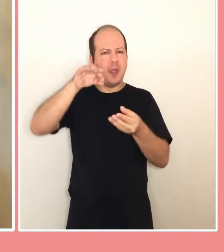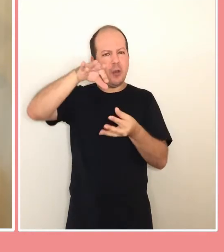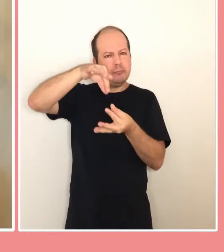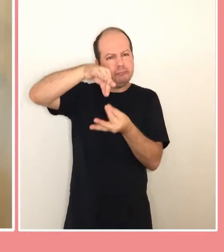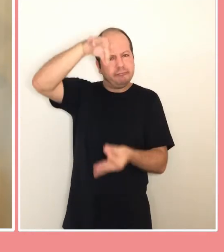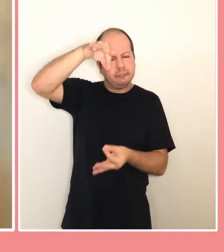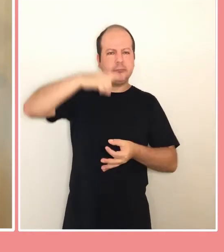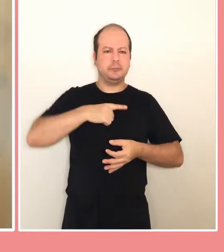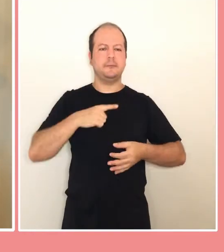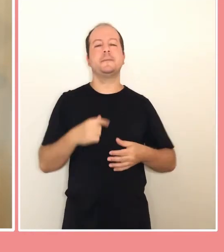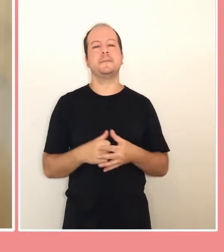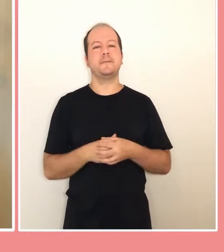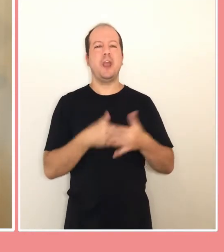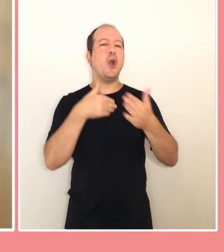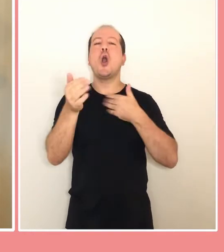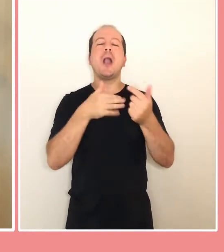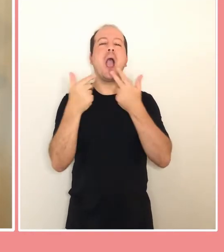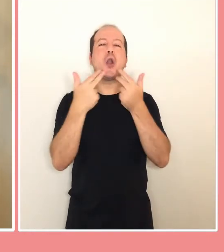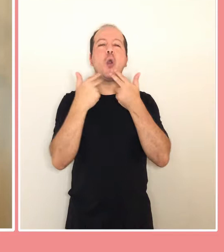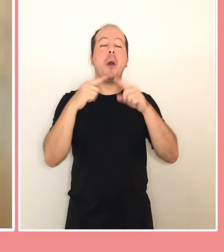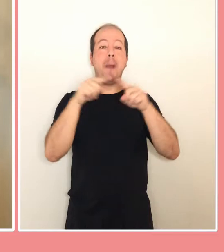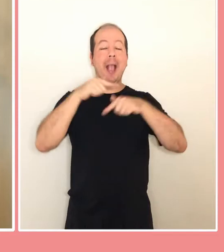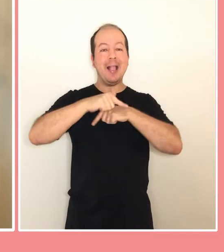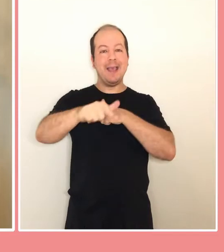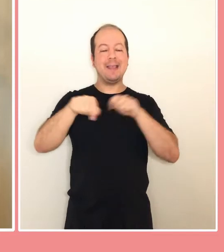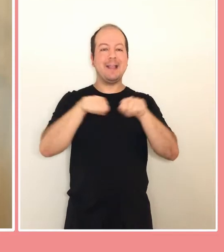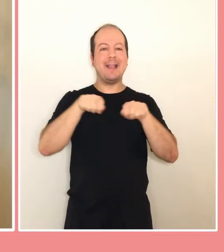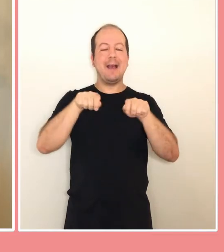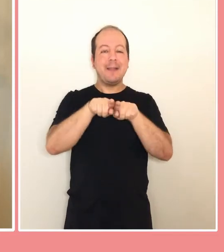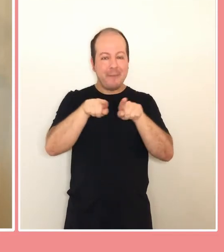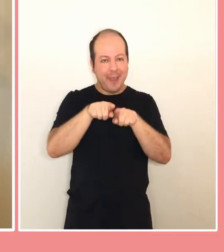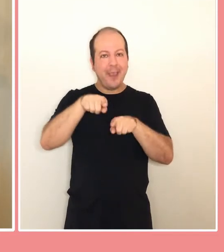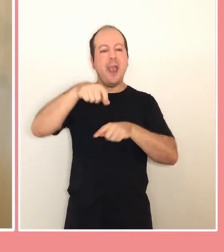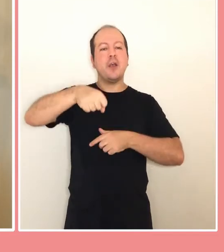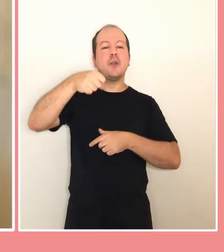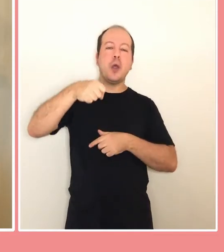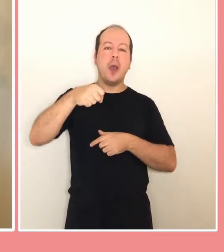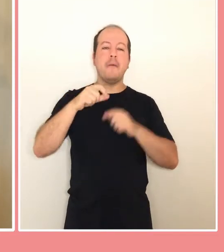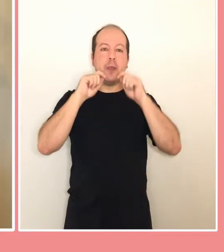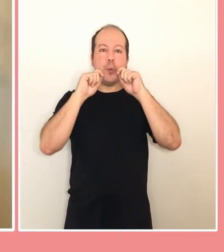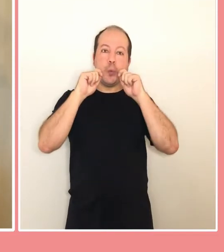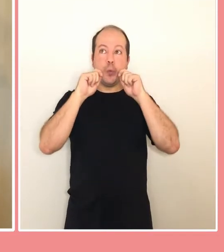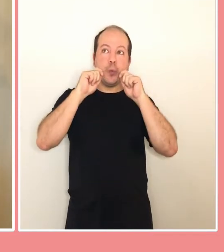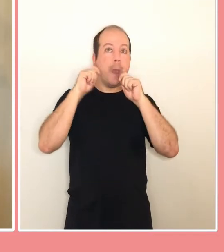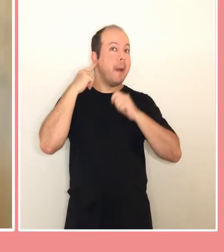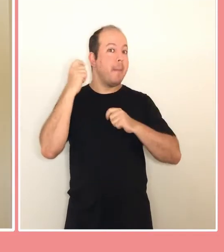né? Então, só a sacola já dá pra gente fazer também alguma coisa de sopro.